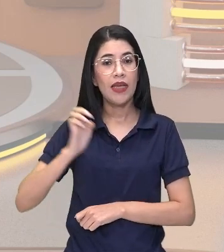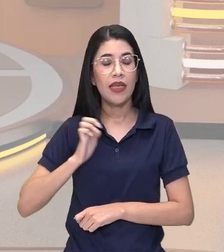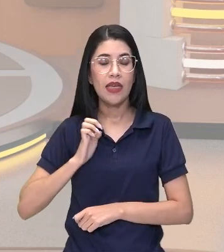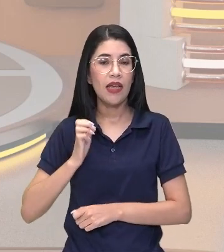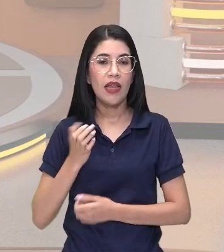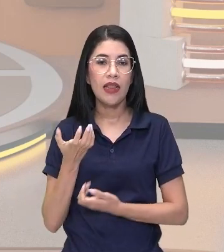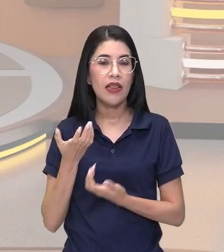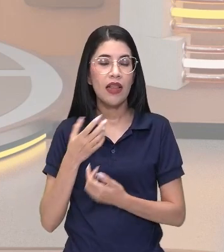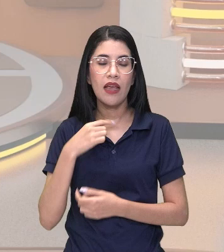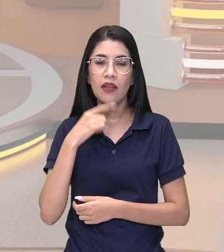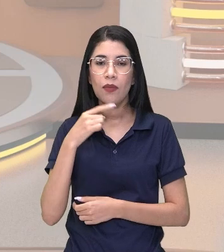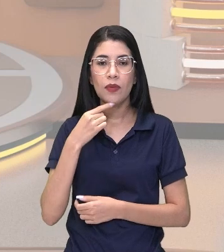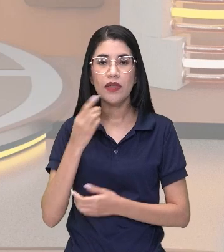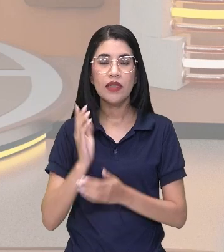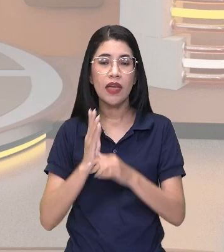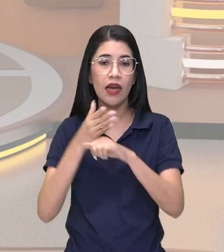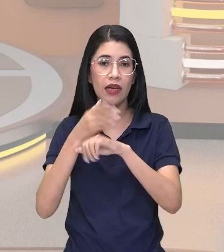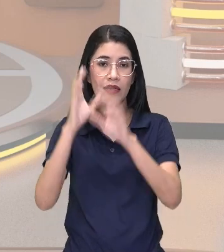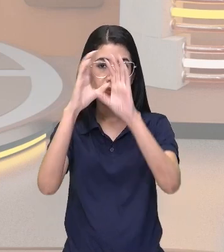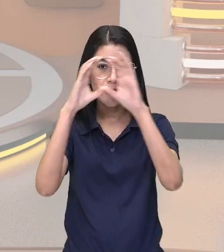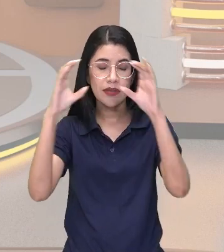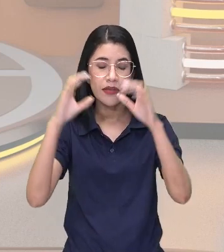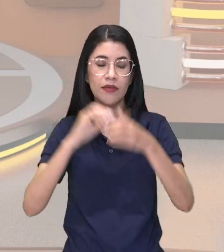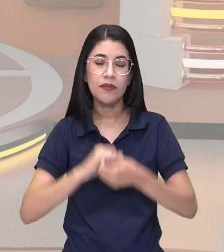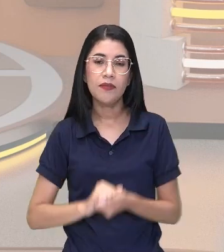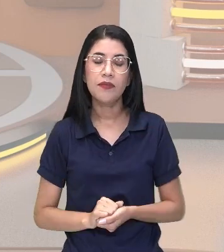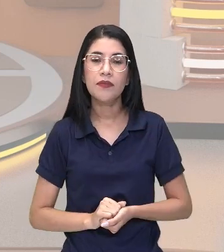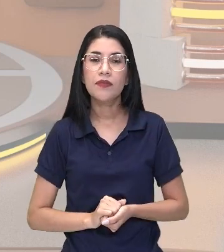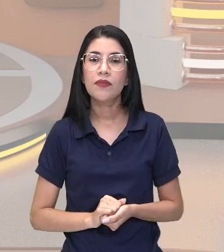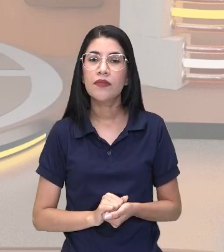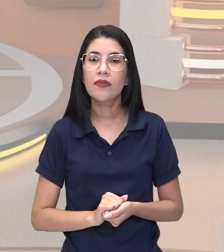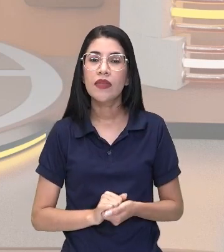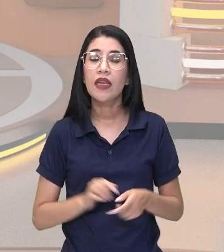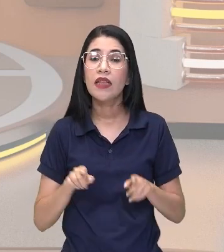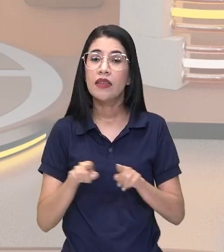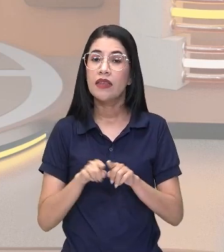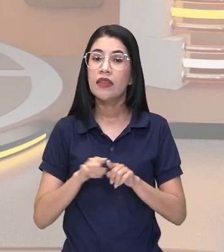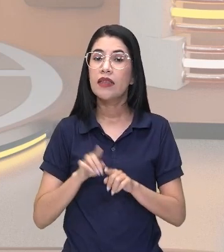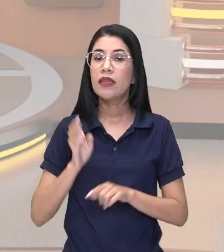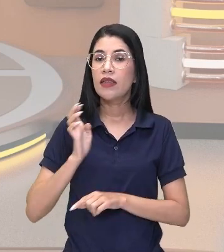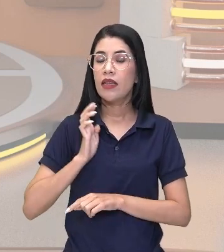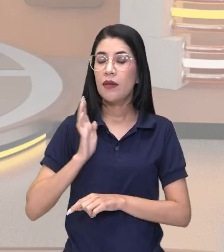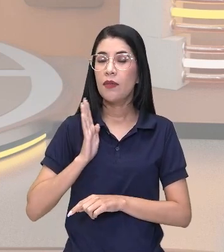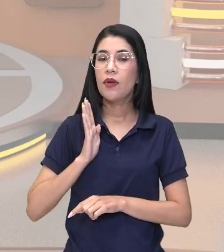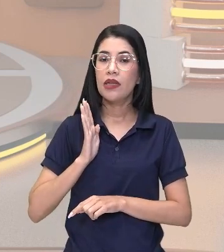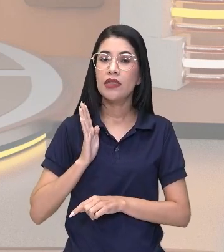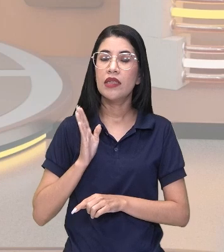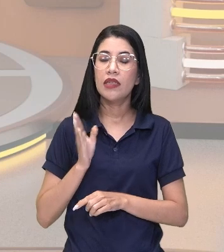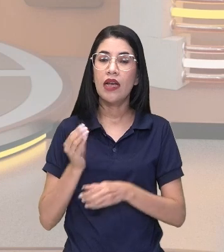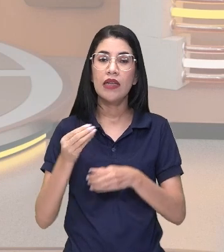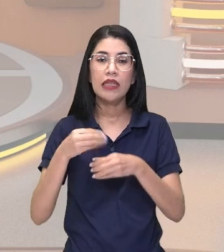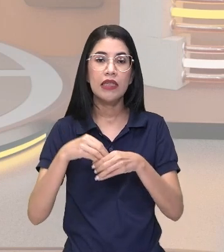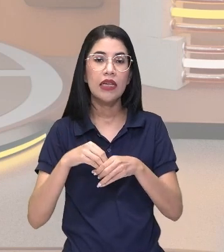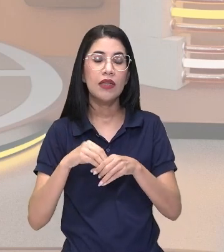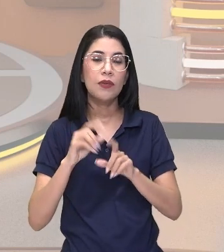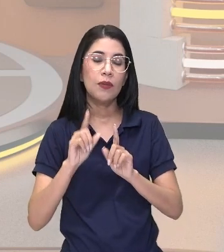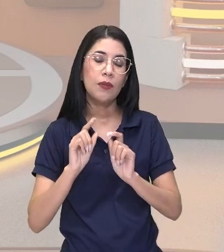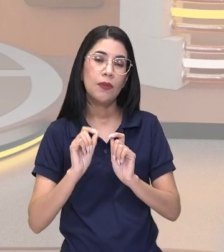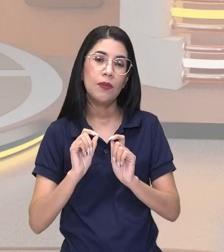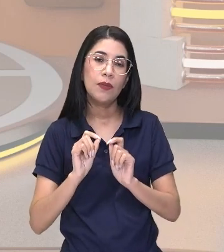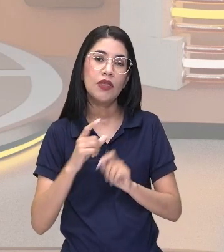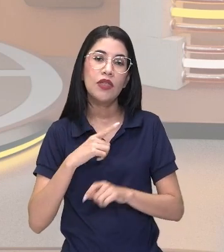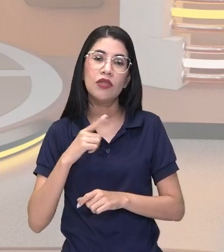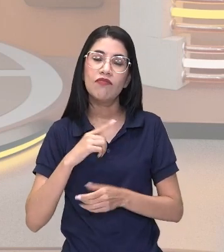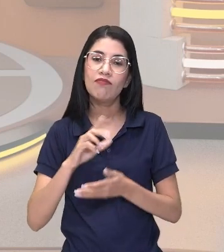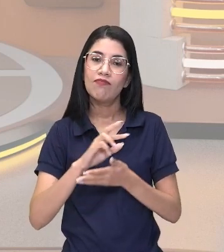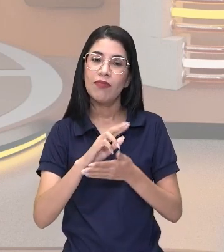ser acumulada apenas pela instituição Igreja Católica. E a burguesia estava, entre outras coisas, tinha ali, entre outras